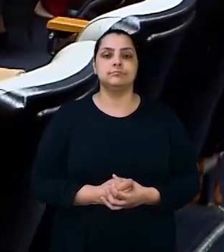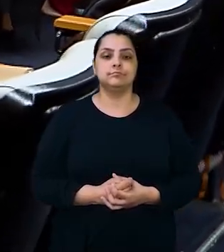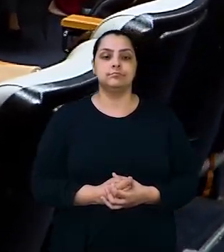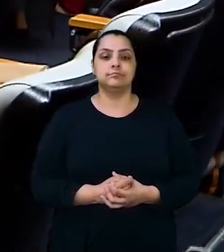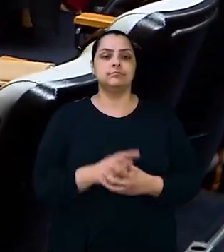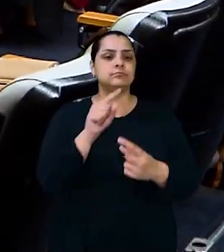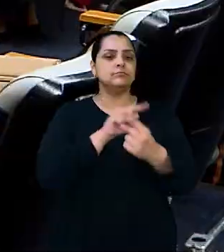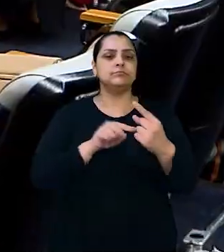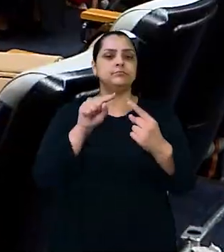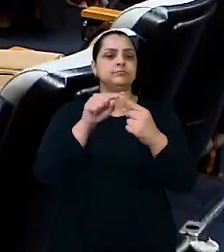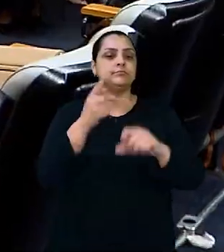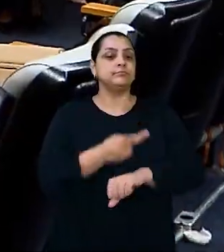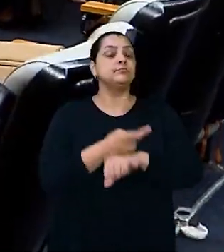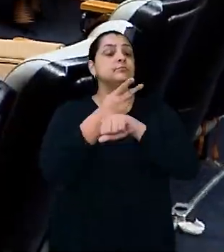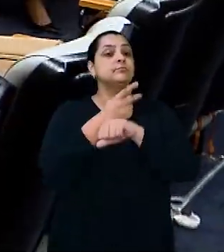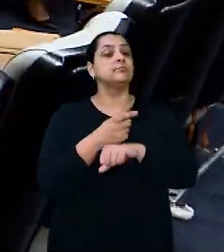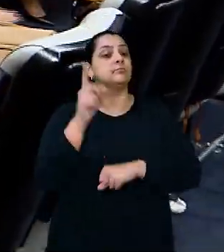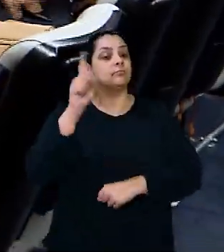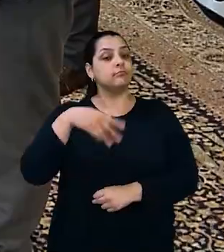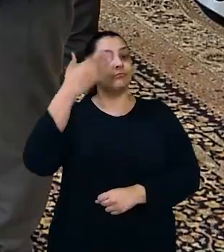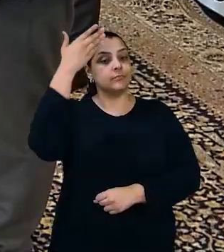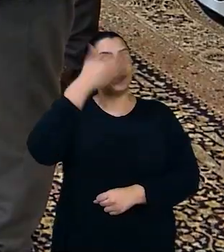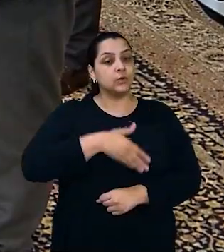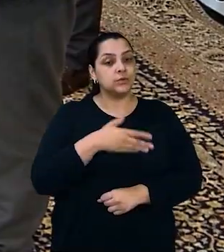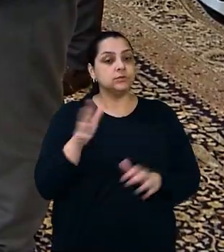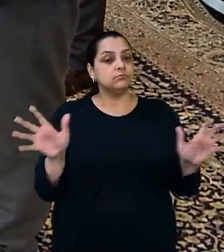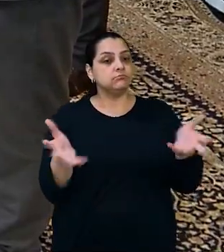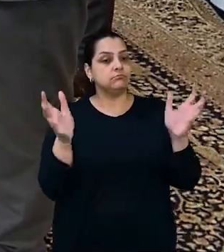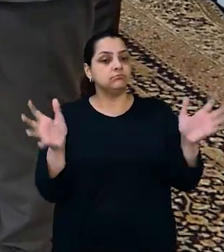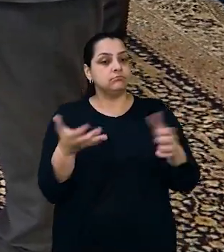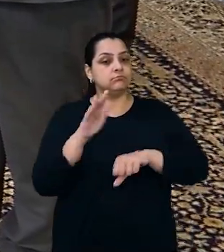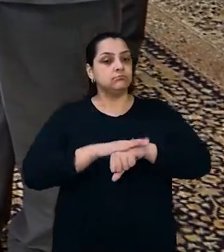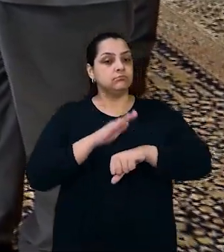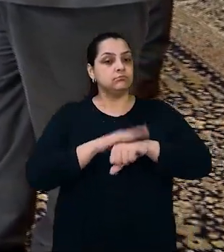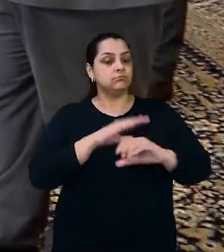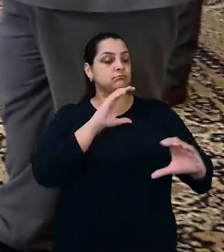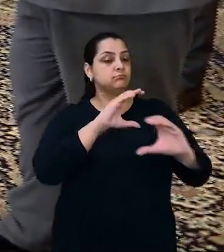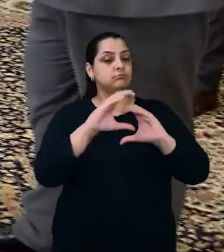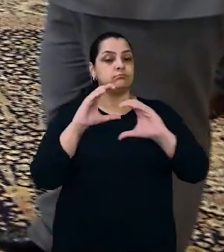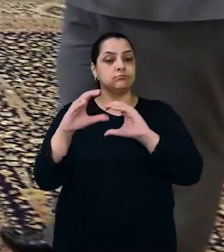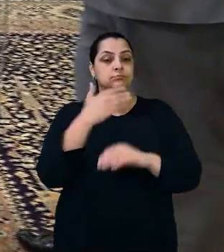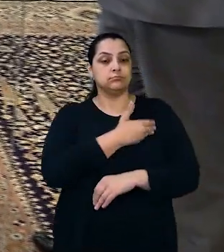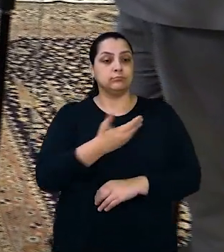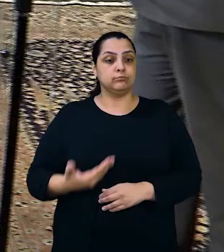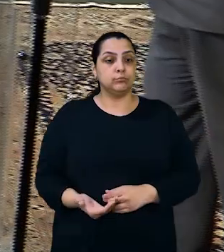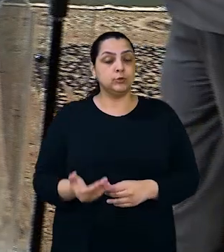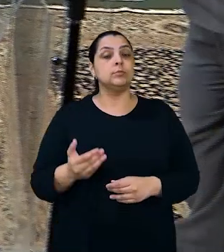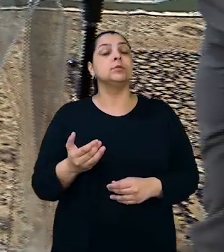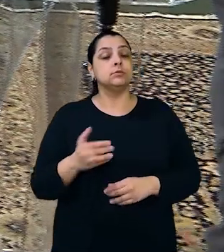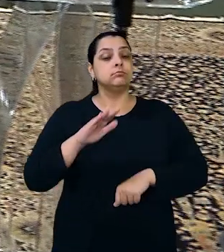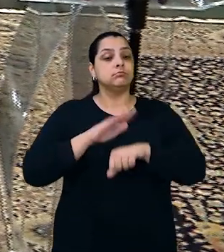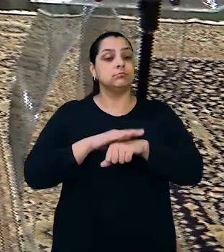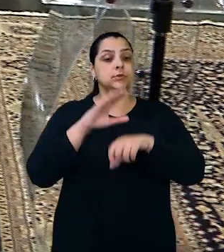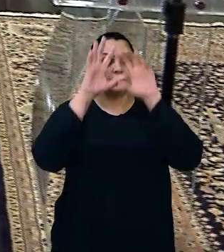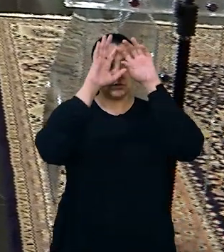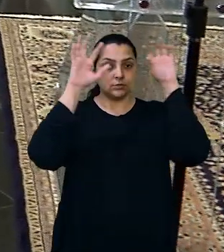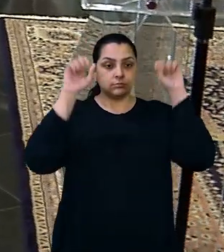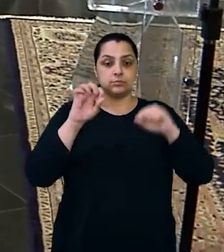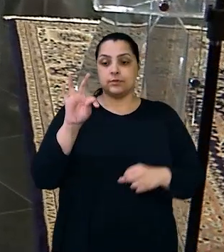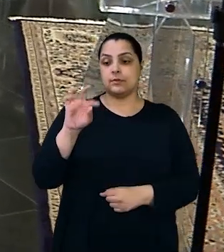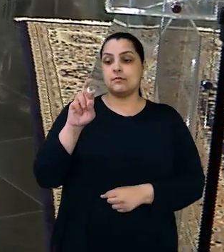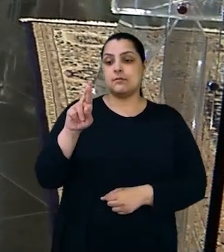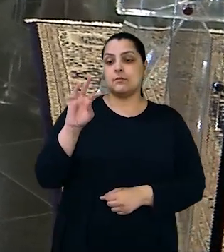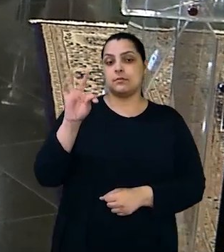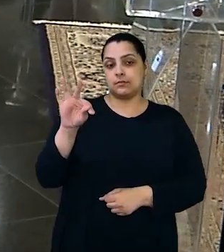O objetivo da premiação foi reconhecer e fomentar ações de comunicação pública desenvolvidas pelos tribunais regionais